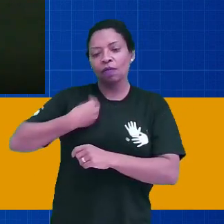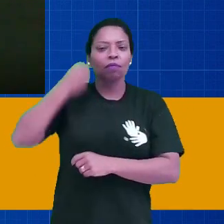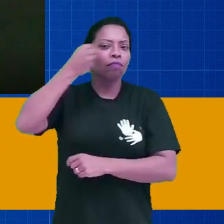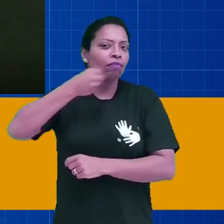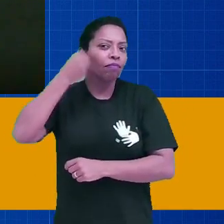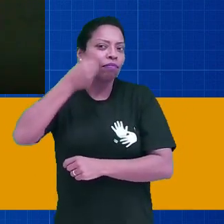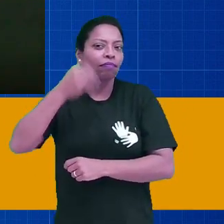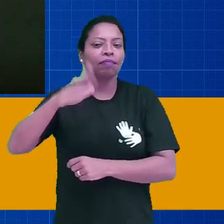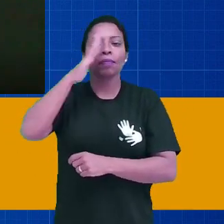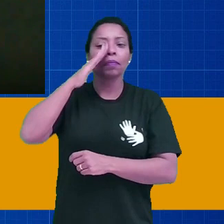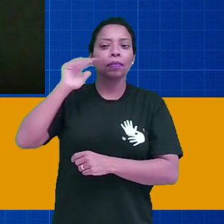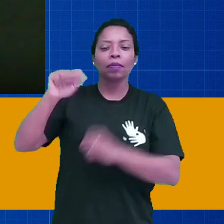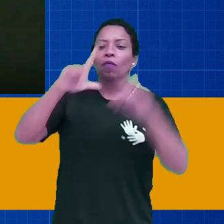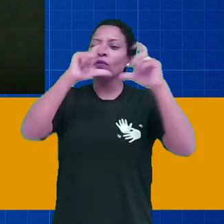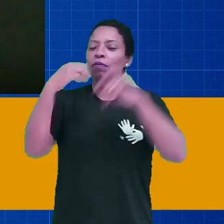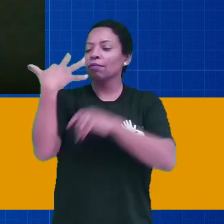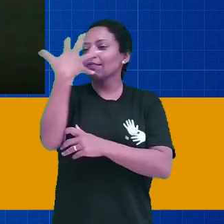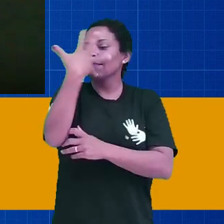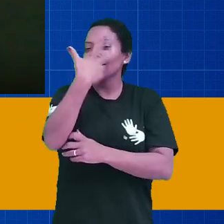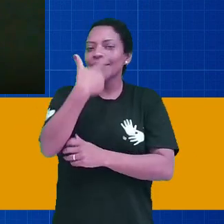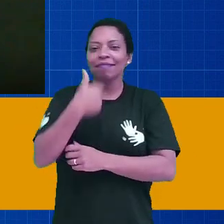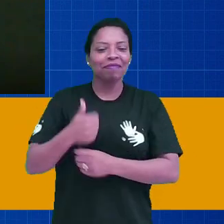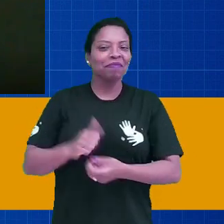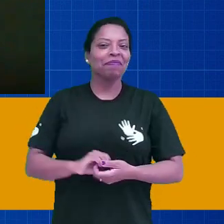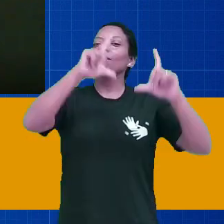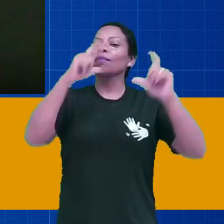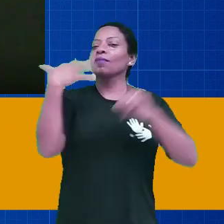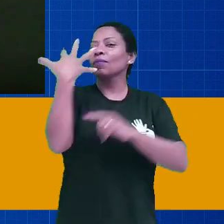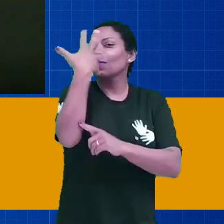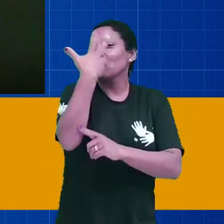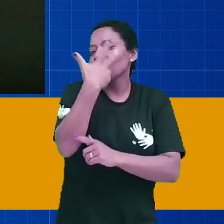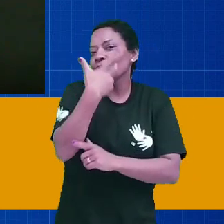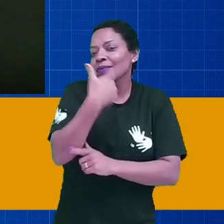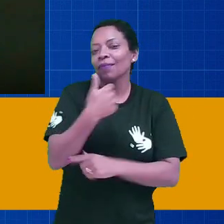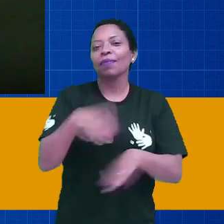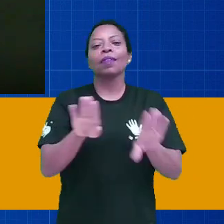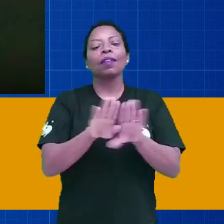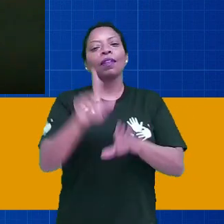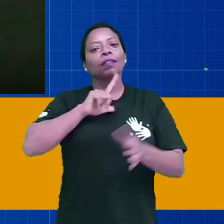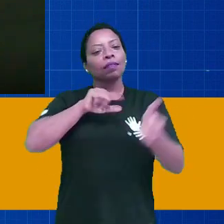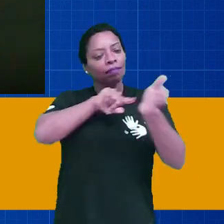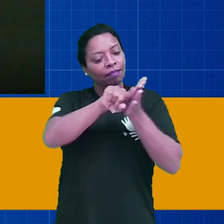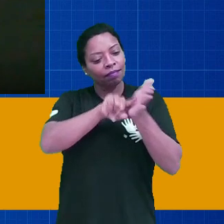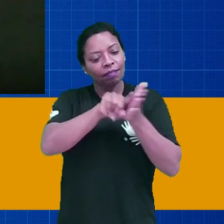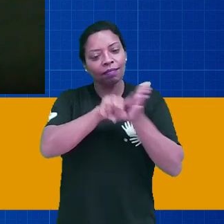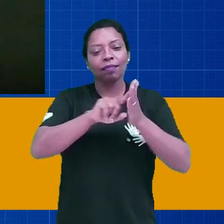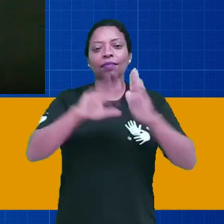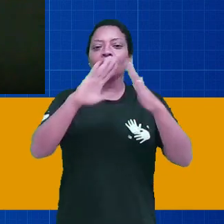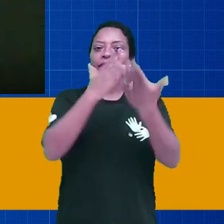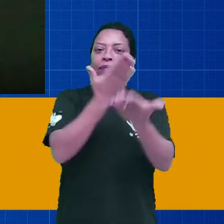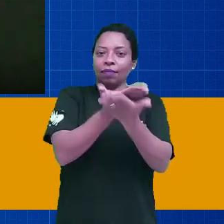de Araucária, fotos lindíssimas, inclusive. Também tivemos o lançamento da pesquisa das